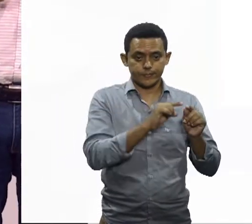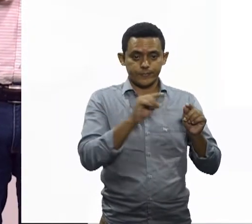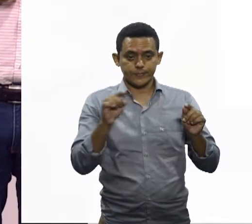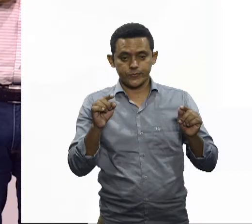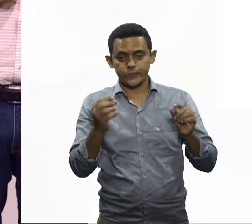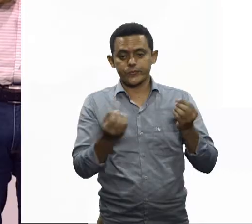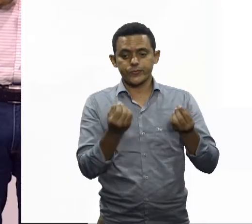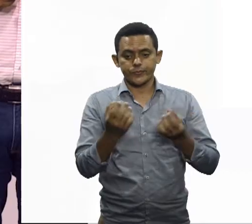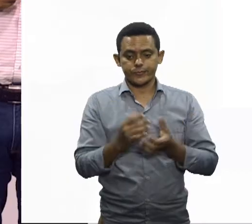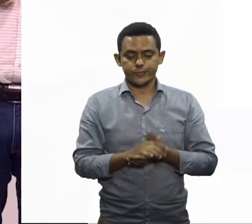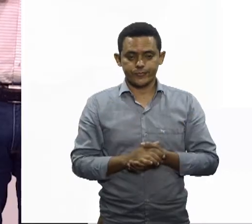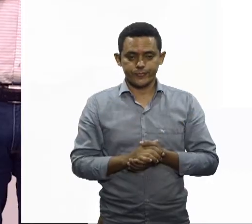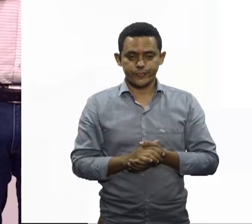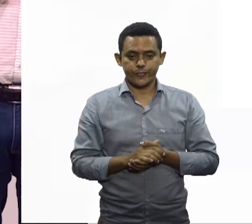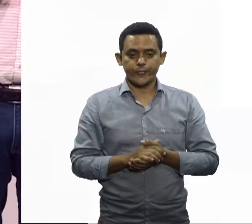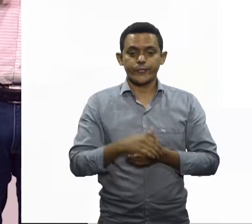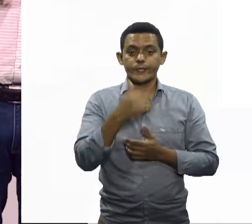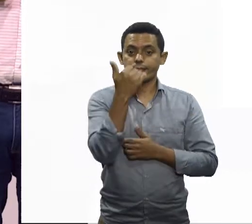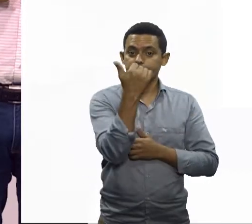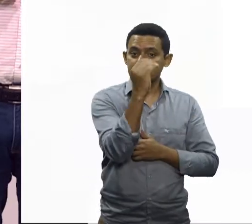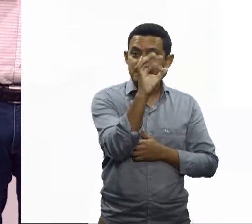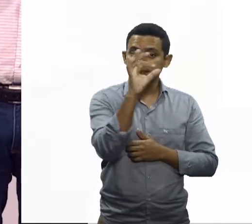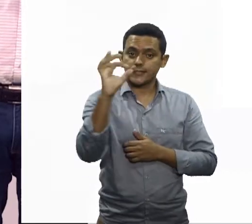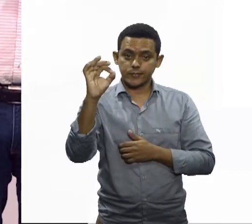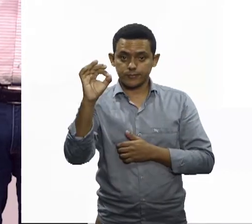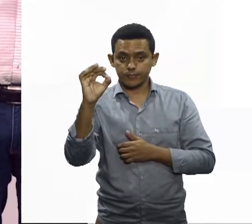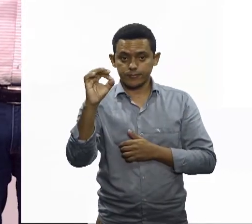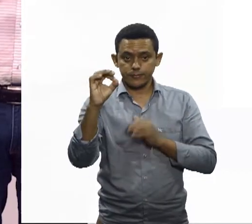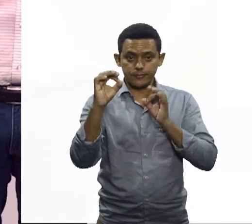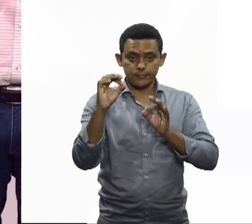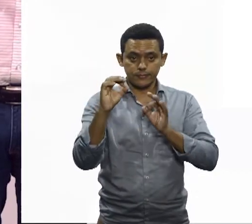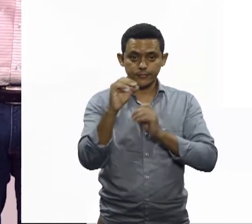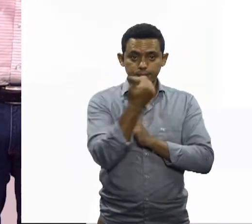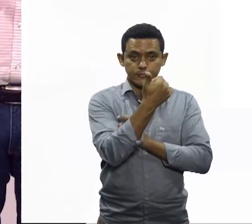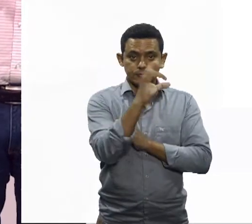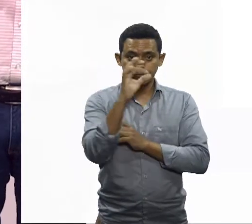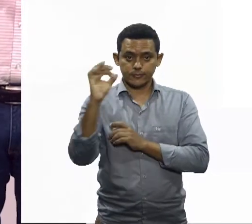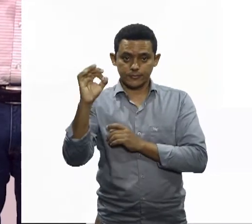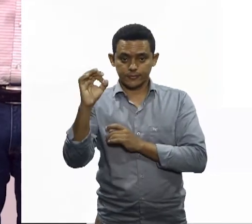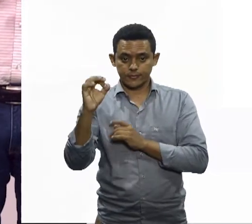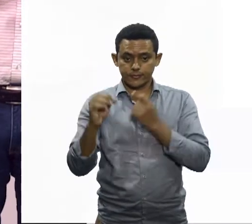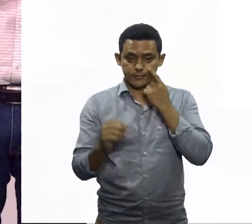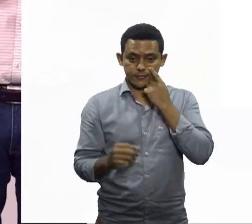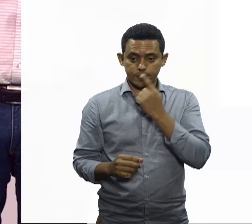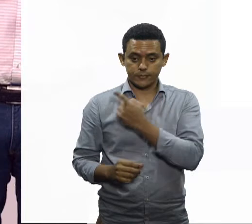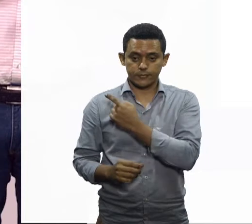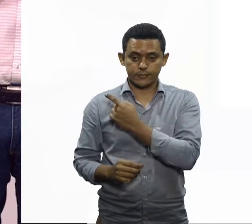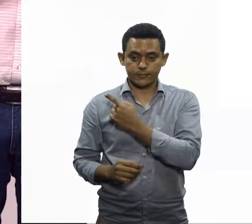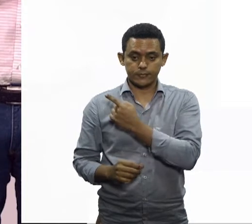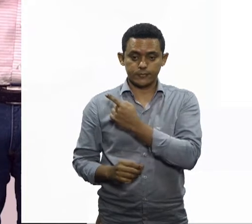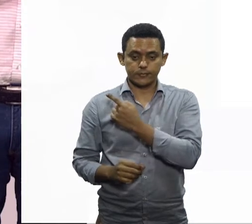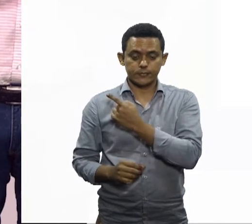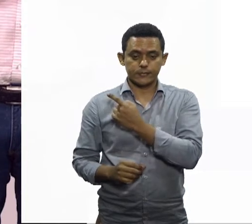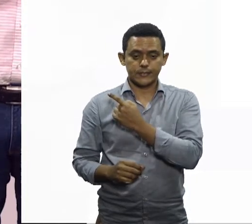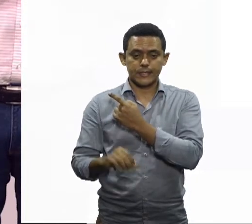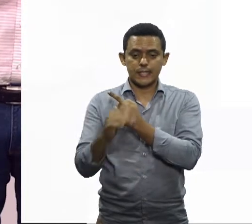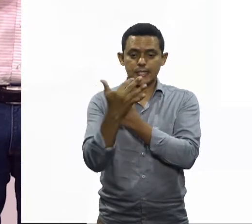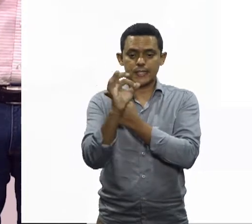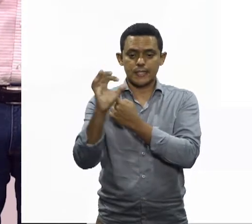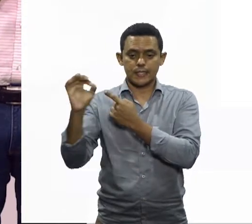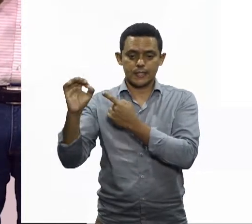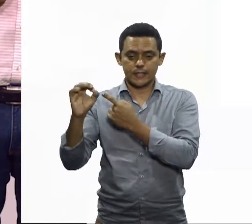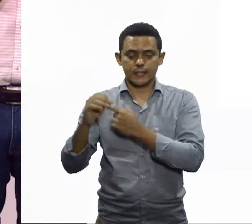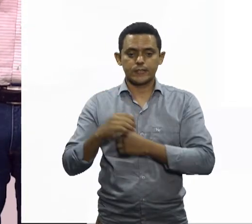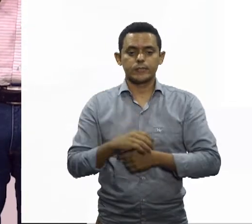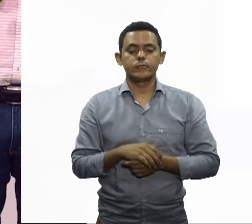100. Então, você tem ali, ó, de quilômetro ao quadrado, se eu quero passar por hectômetro ao quadrado, então, eu devo ali